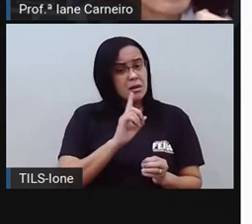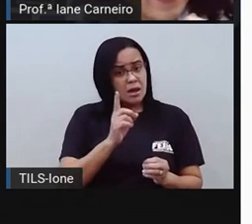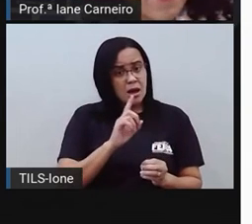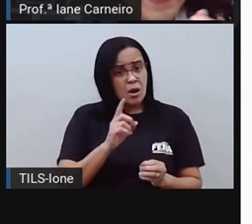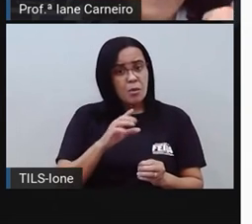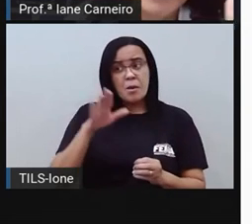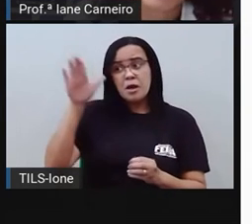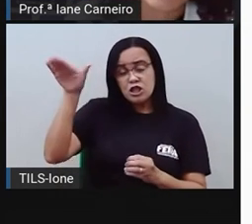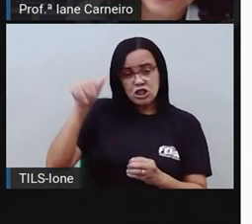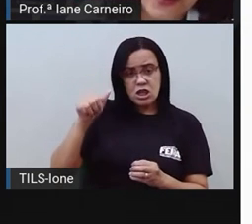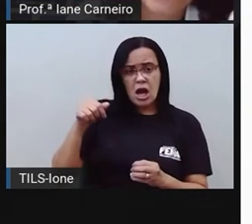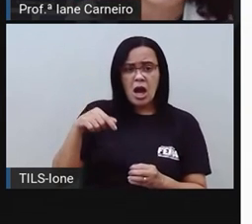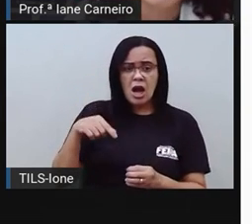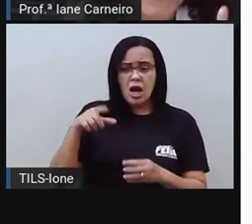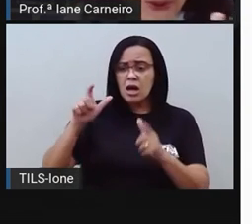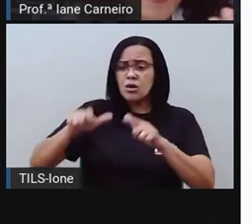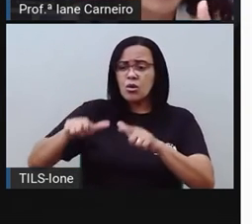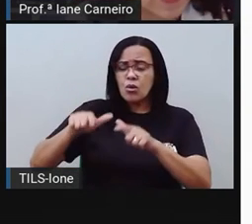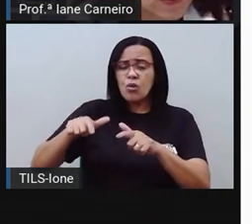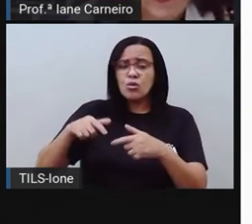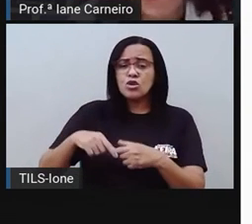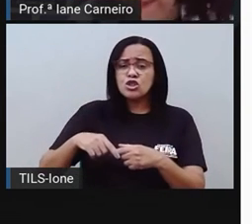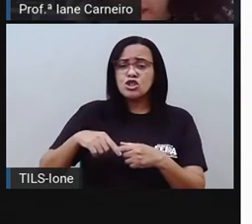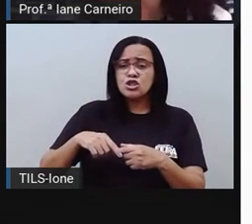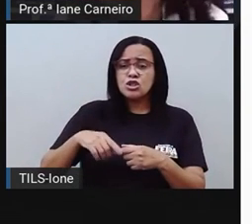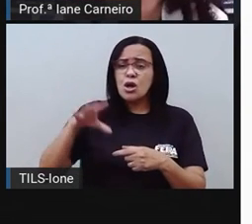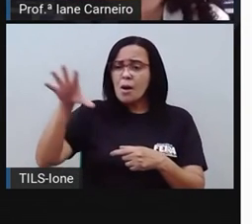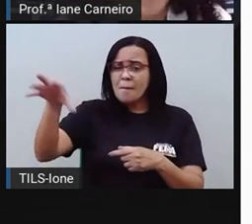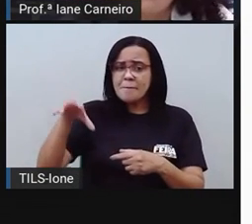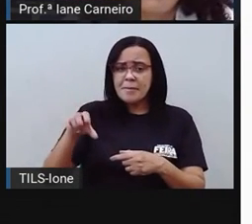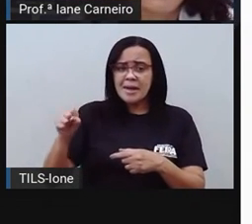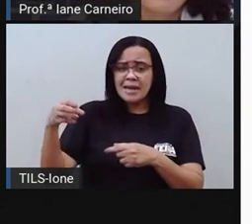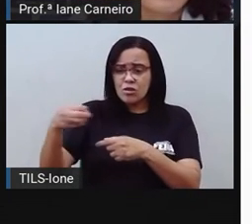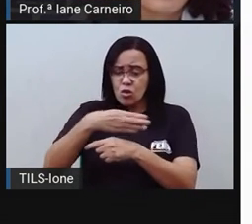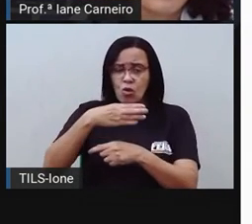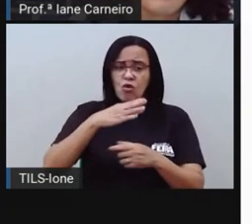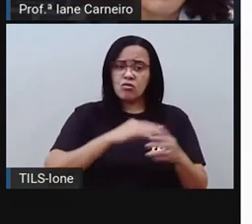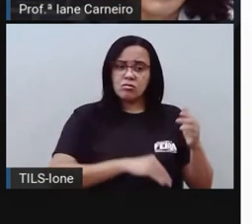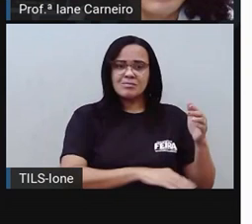lugar, né? Para outra pessoa, quando for, encontrar papel higiênico lá.